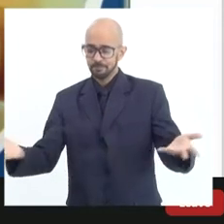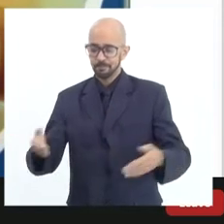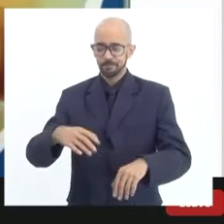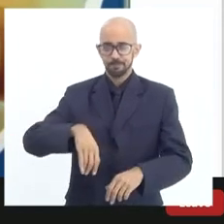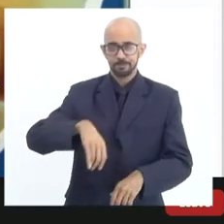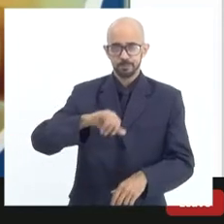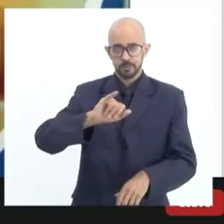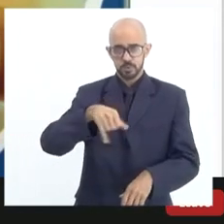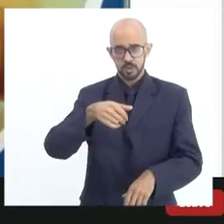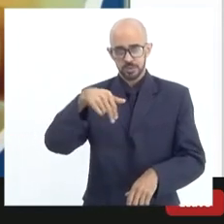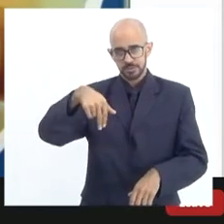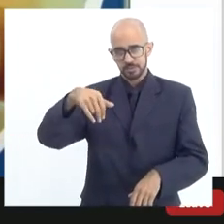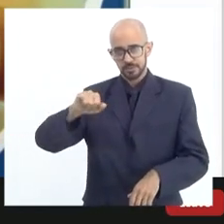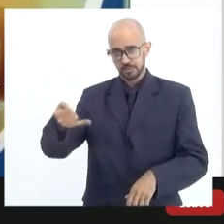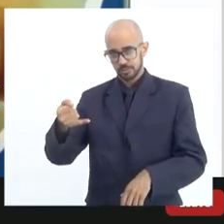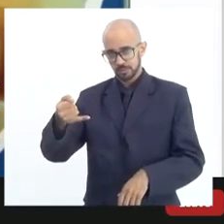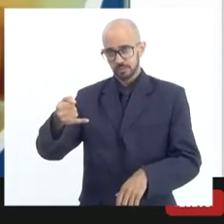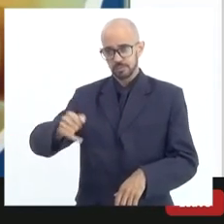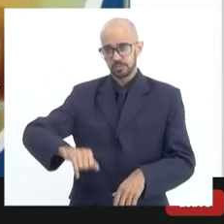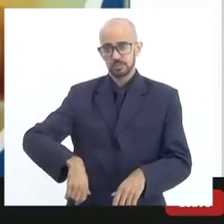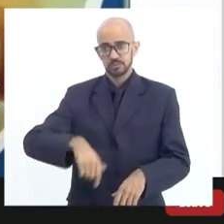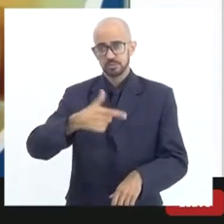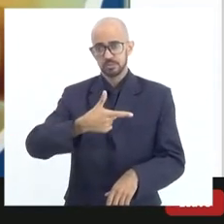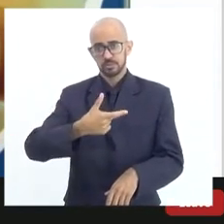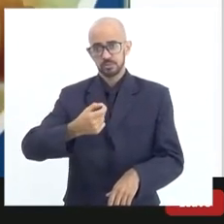em 2013,